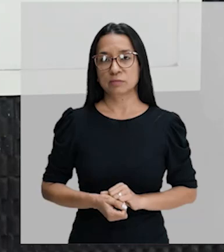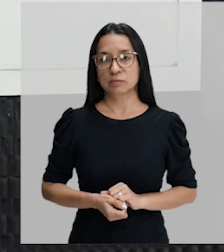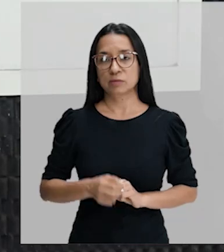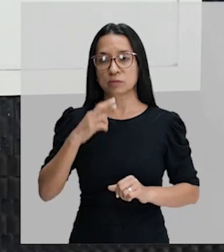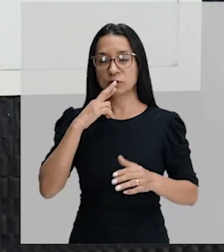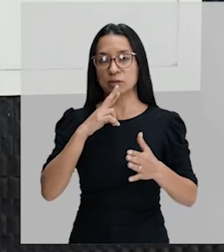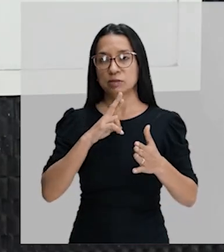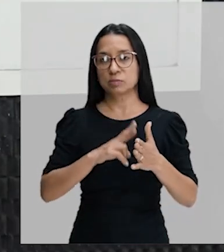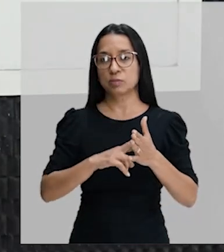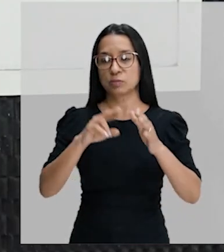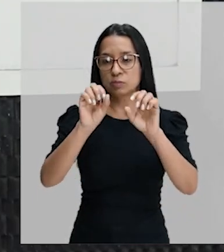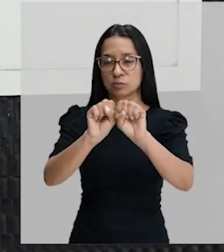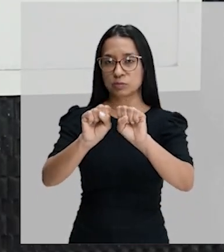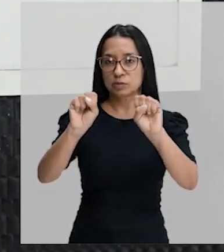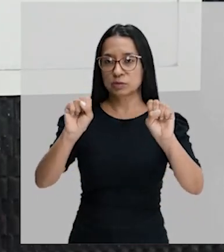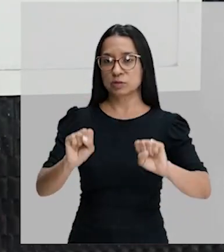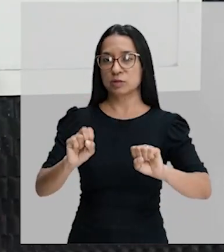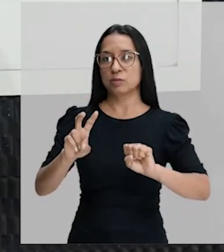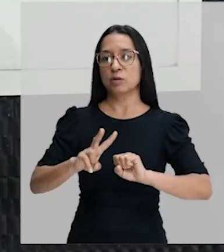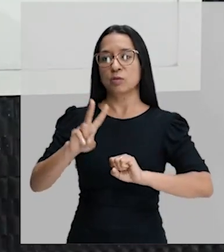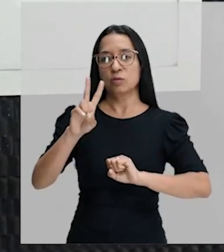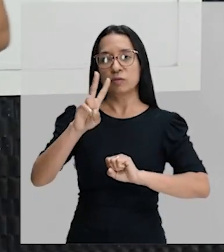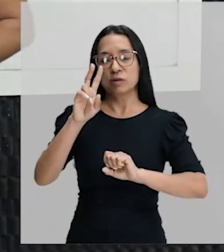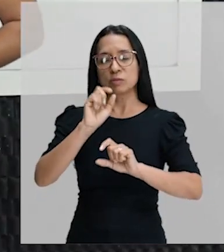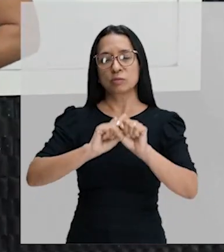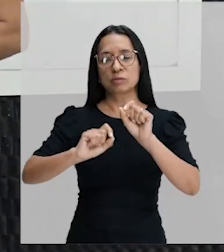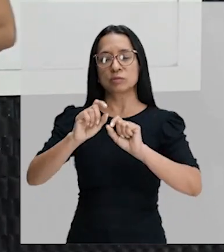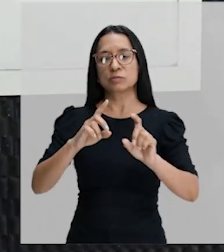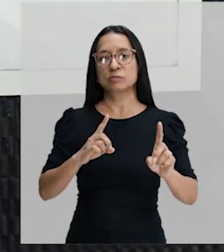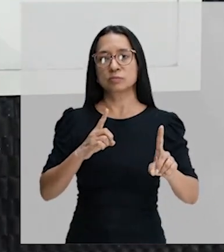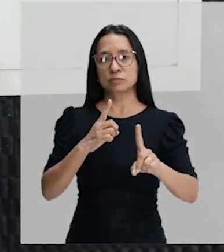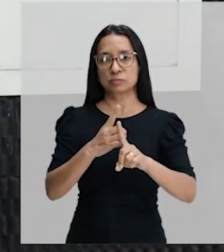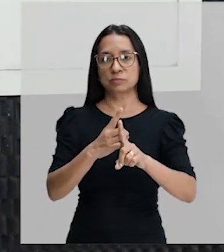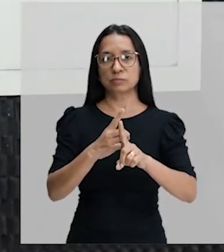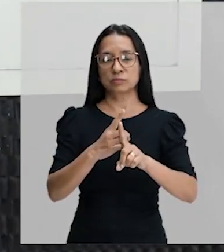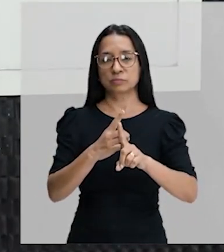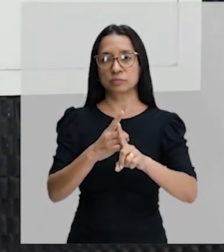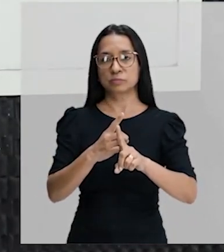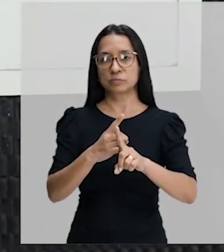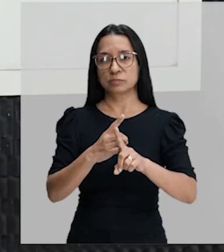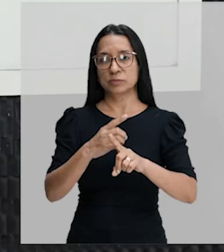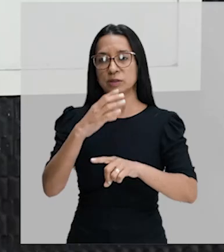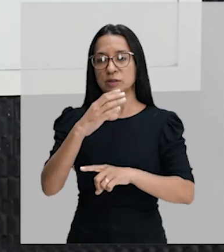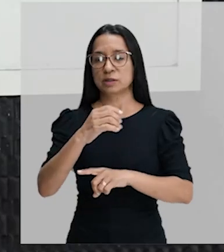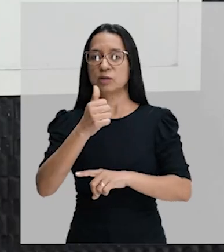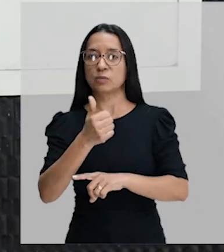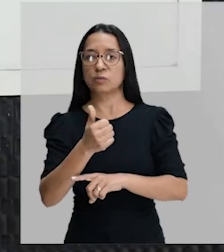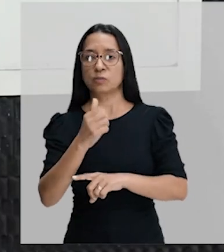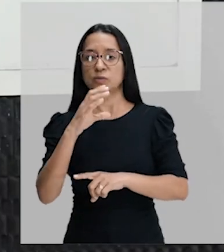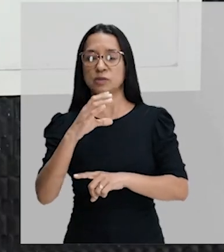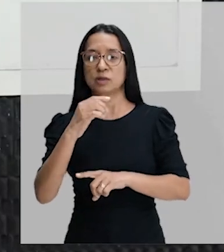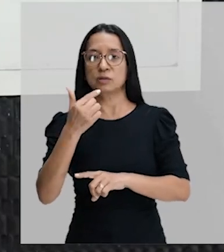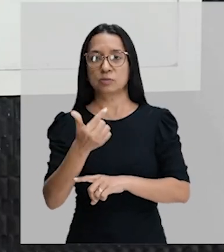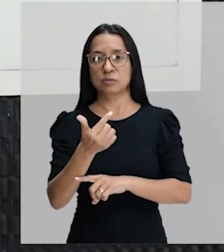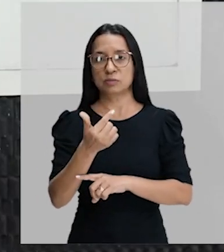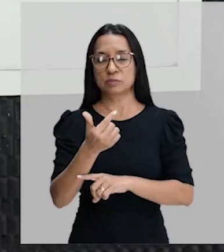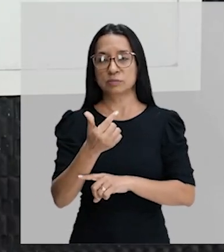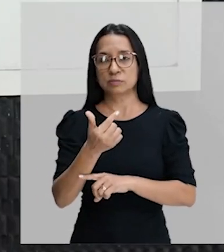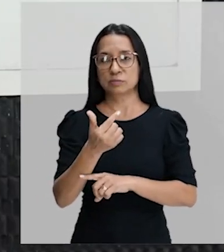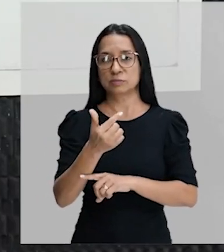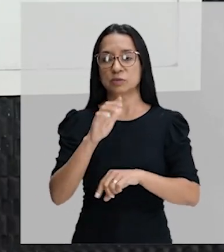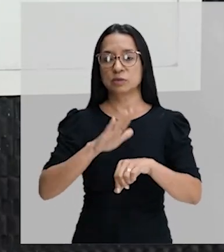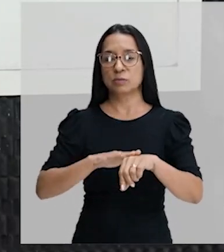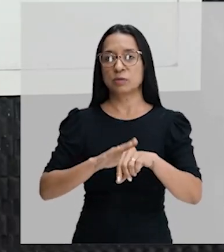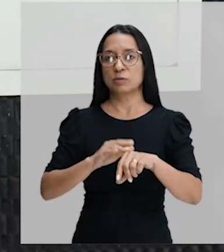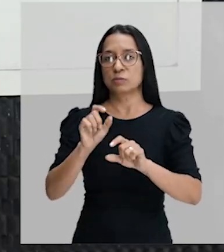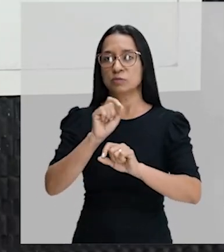resolve um sistema, é o valor delas que nós vamos buscar, né? E esse C1 e esse C2, nós